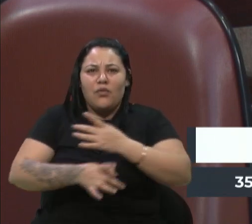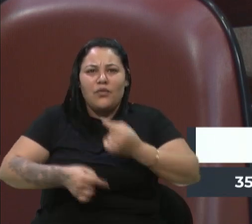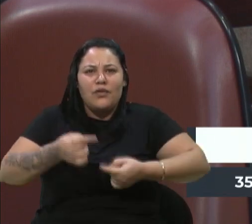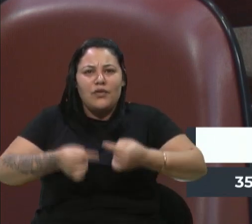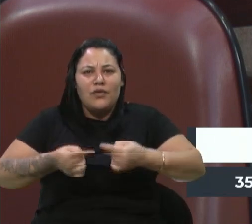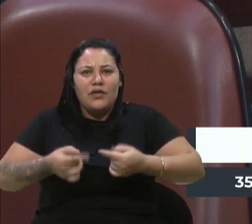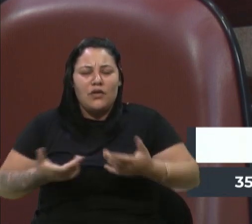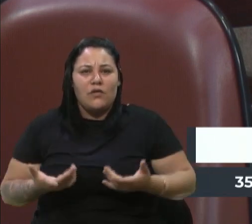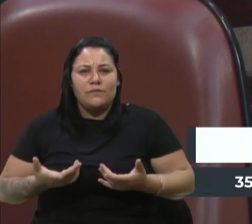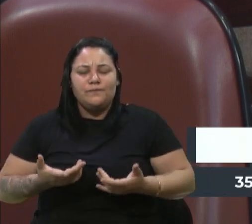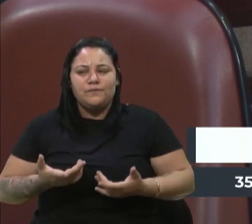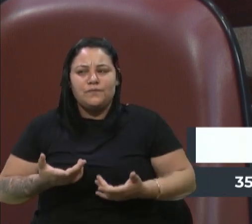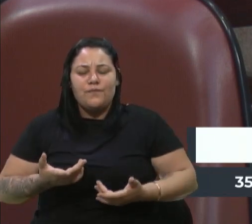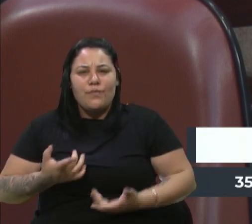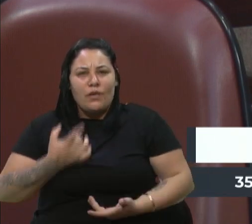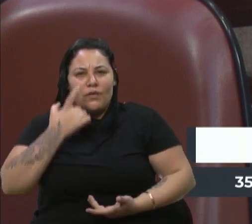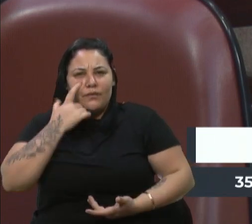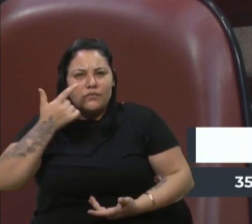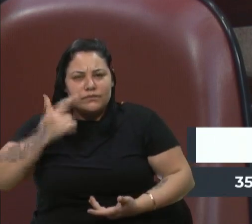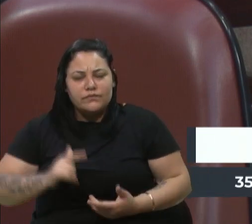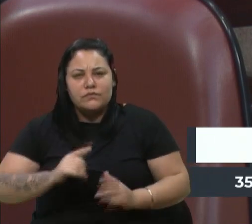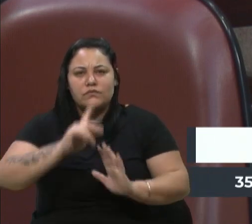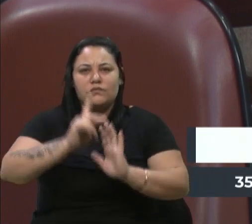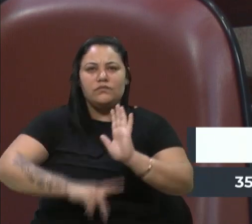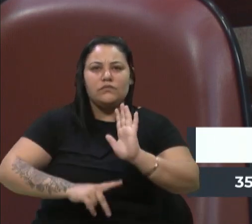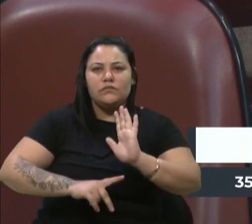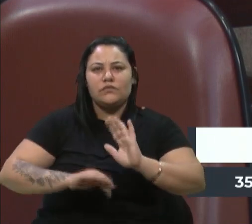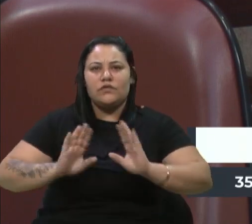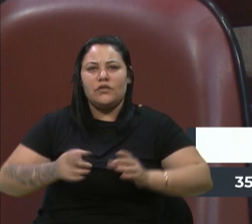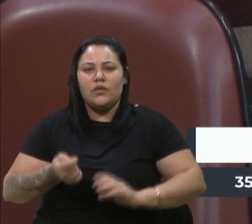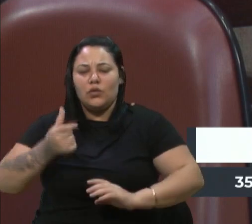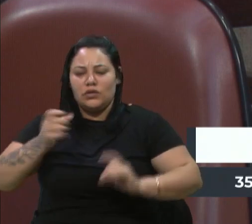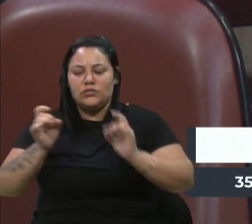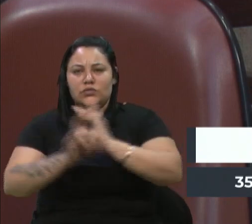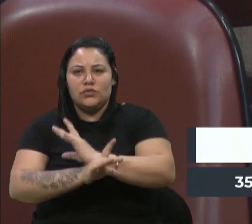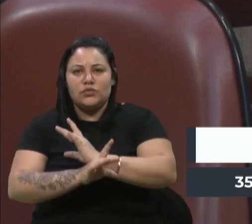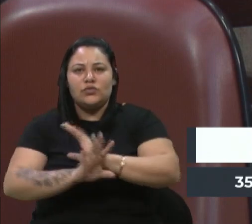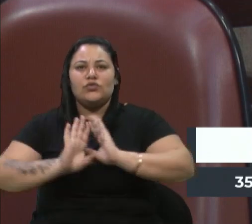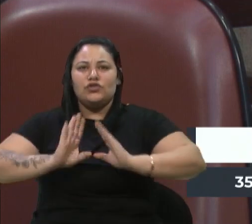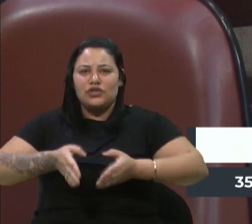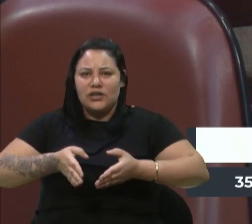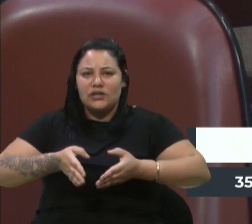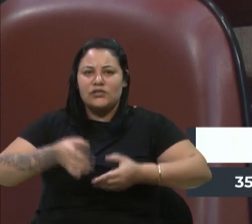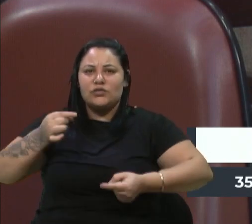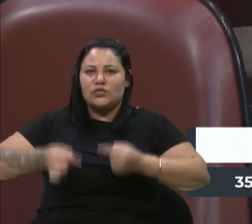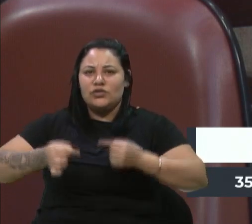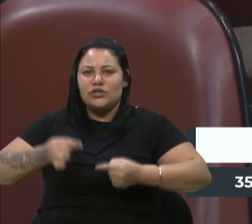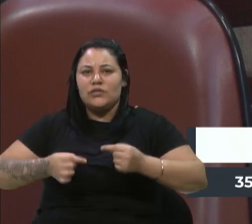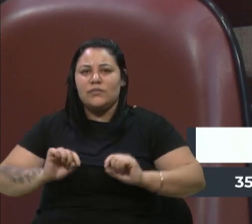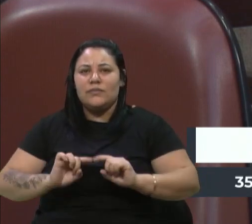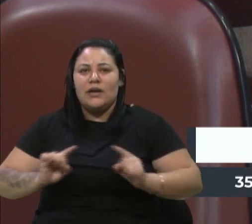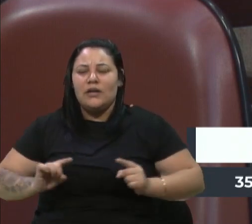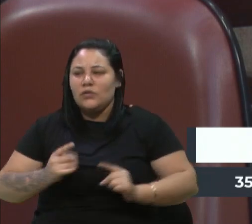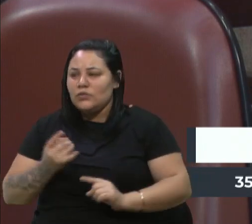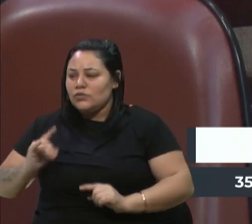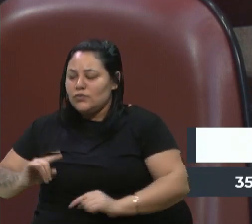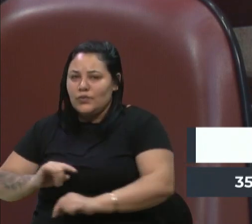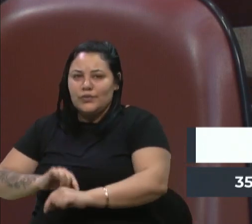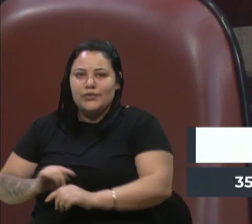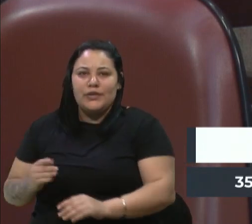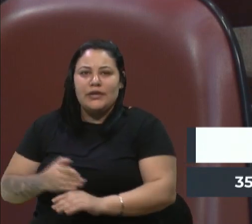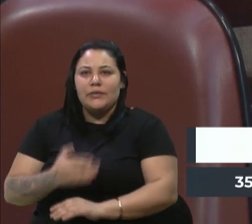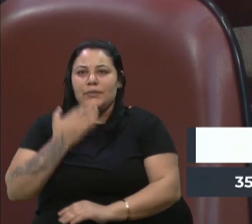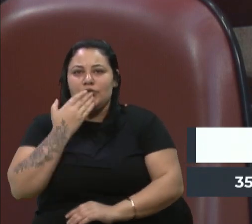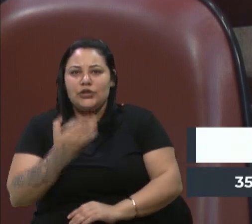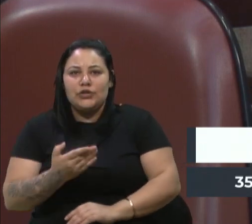vimos outro projeto também, que estava maduro, que estava pronto, que já tinha sido debatido, mas no último momento entra um